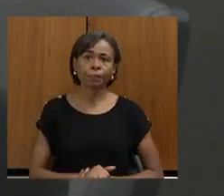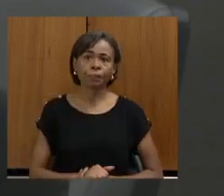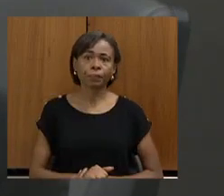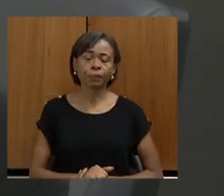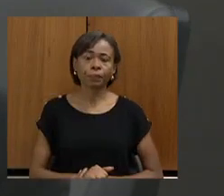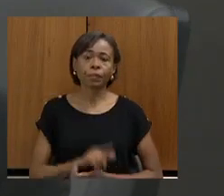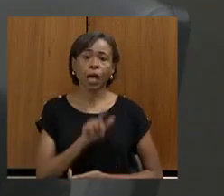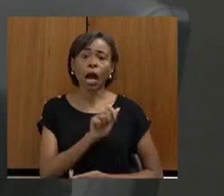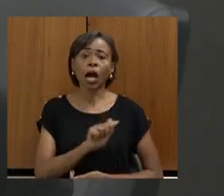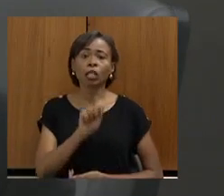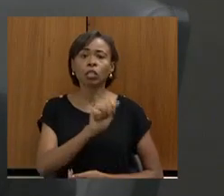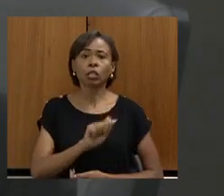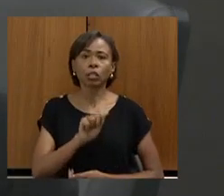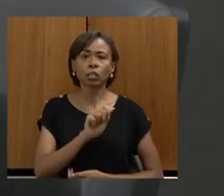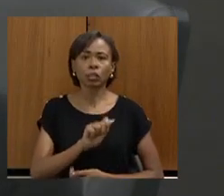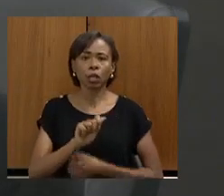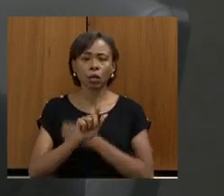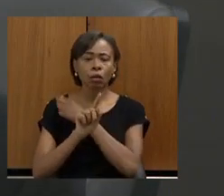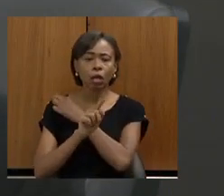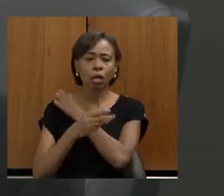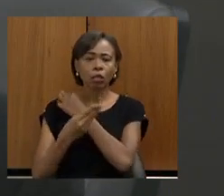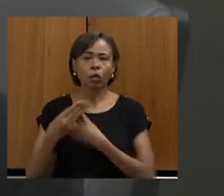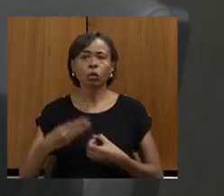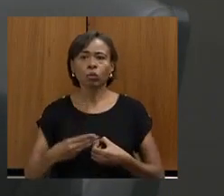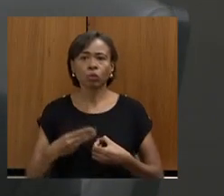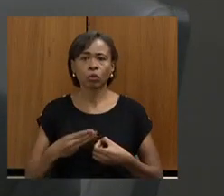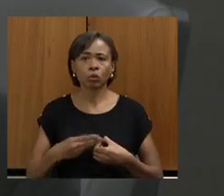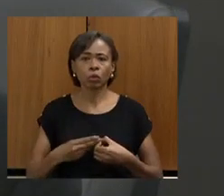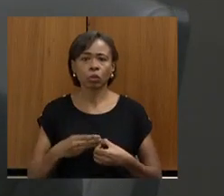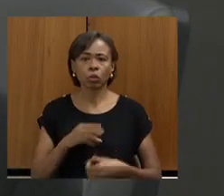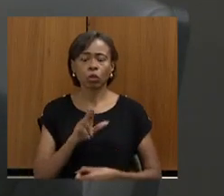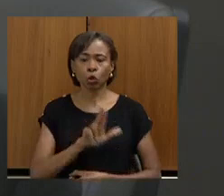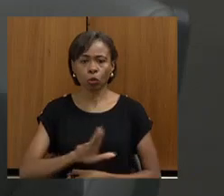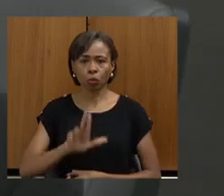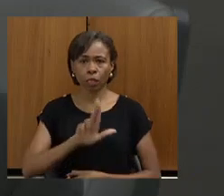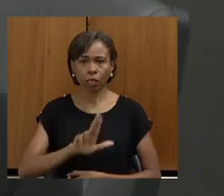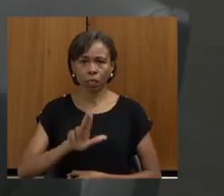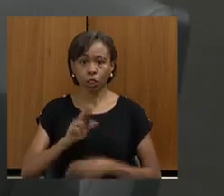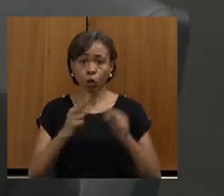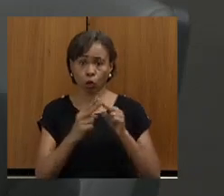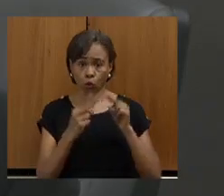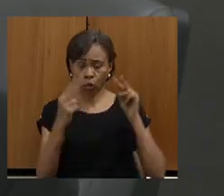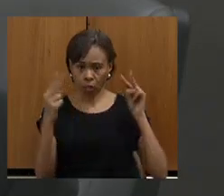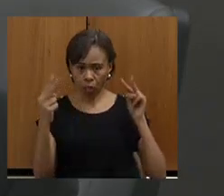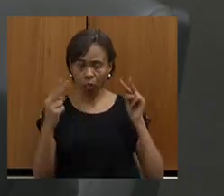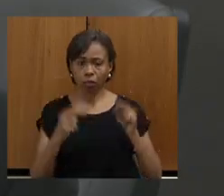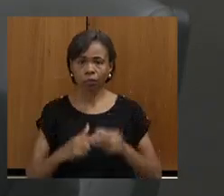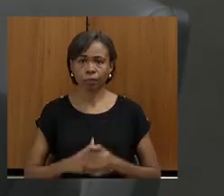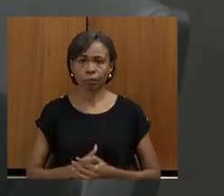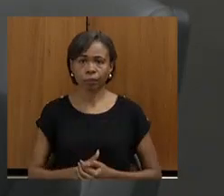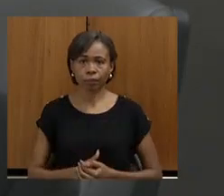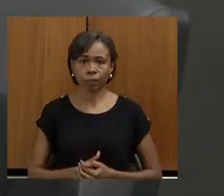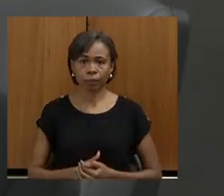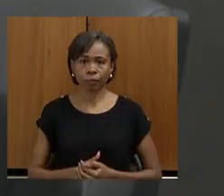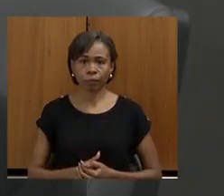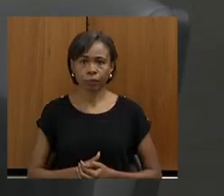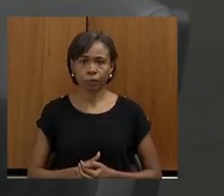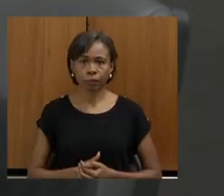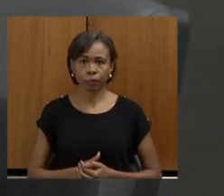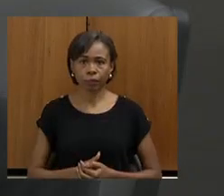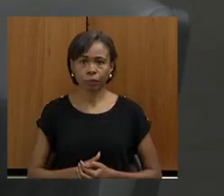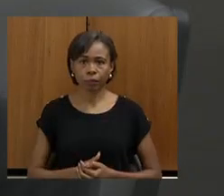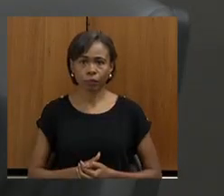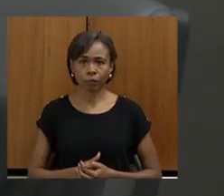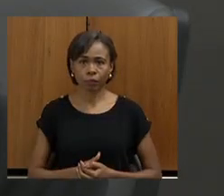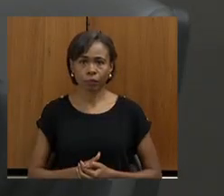Associação Zeisa Dojo lá do município de Uberlândia que está online aqui. Então, a Zeisa Dojo